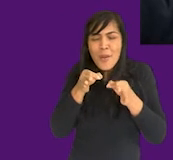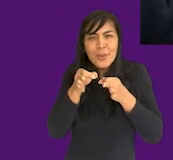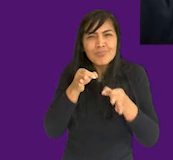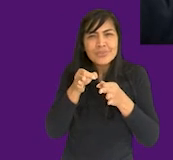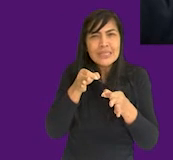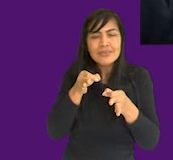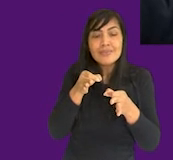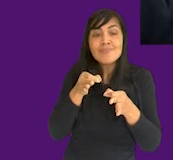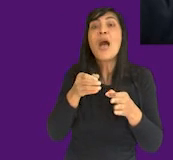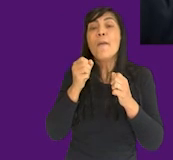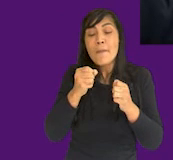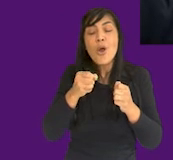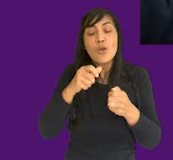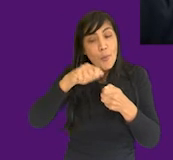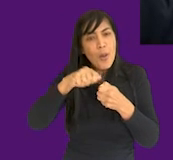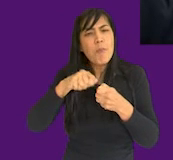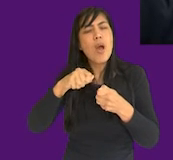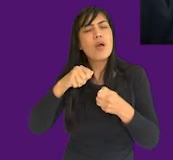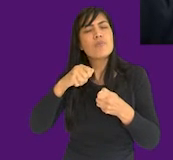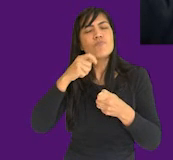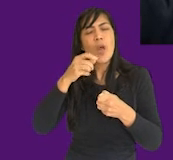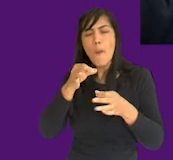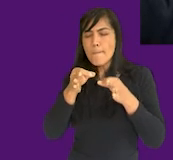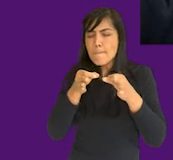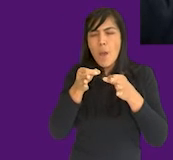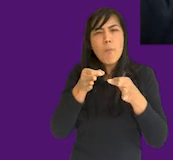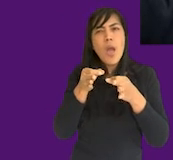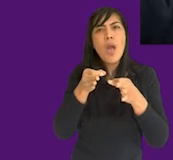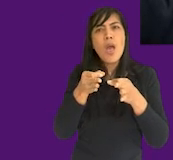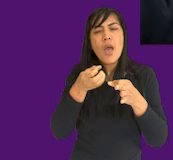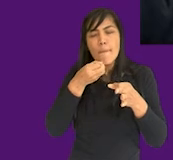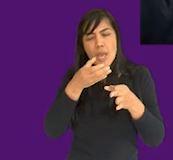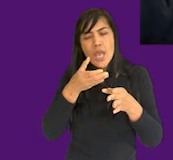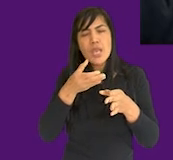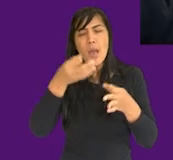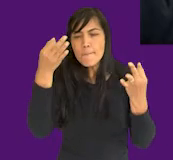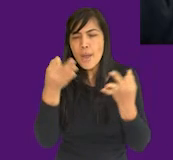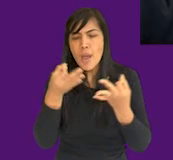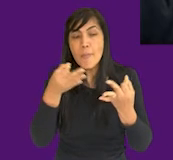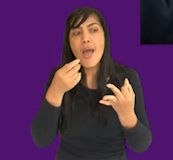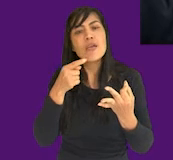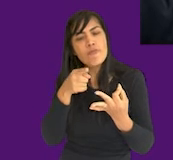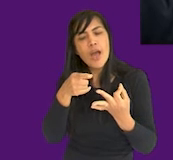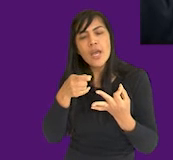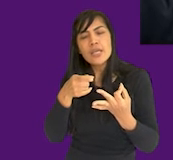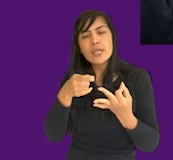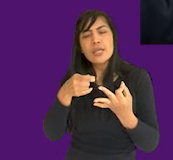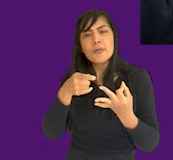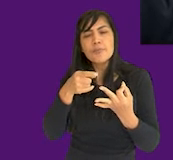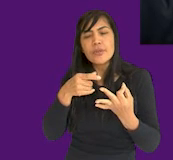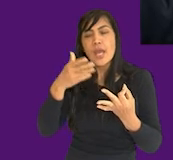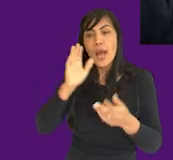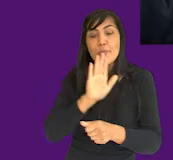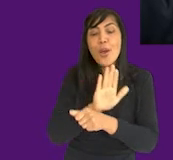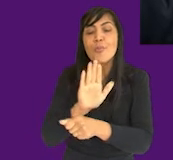foram elaboradas podem ser executadas são maduras e vai realmente preencher essa lacuna do seu